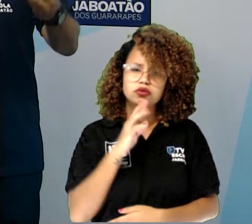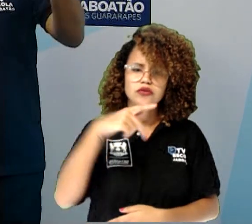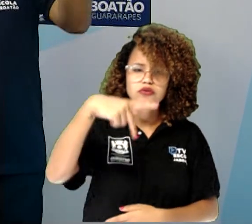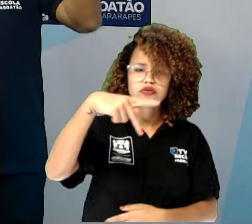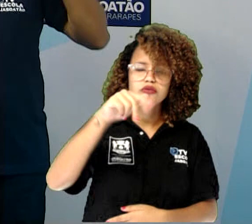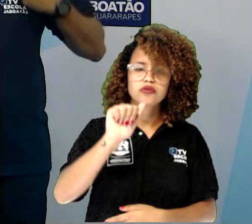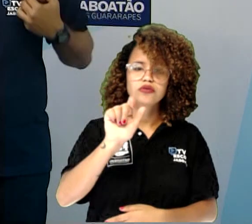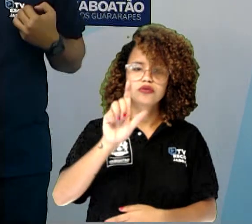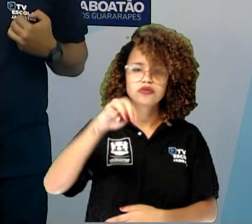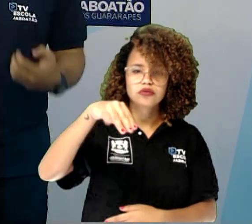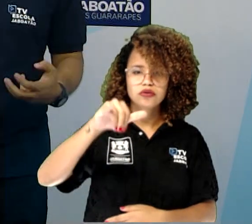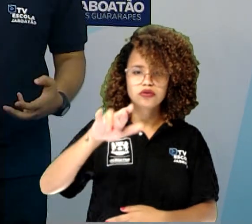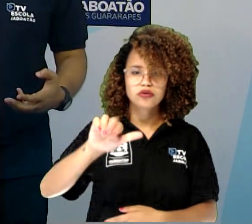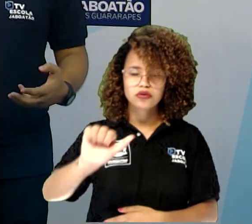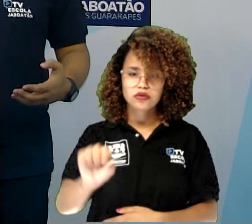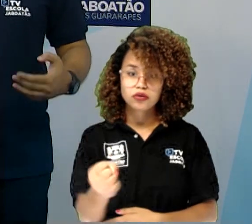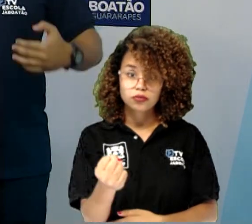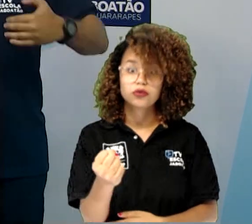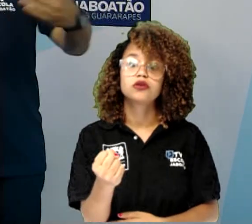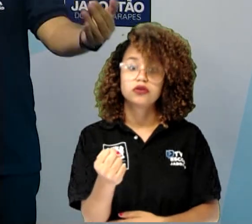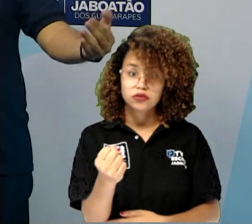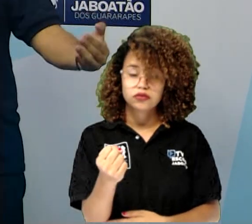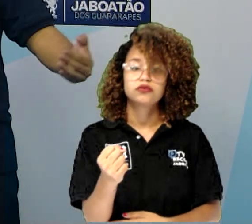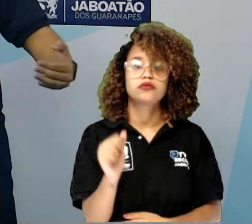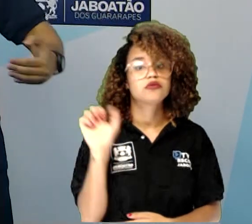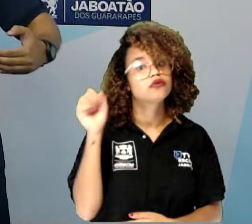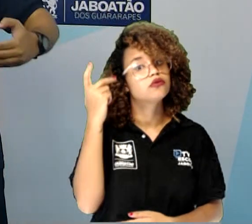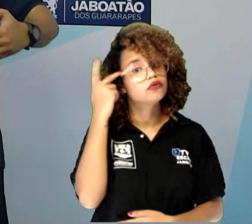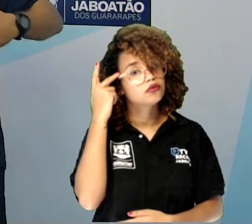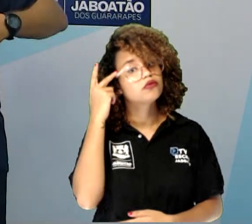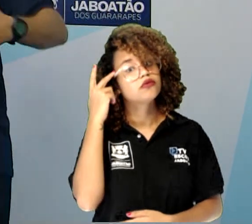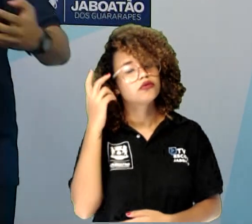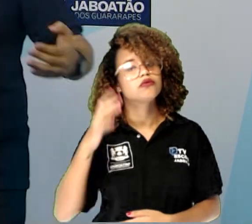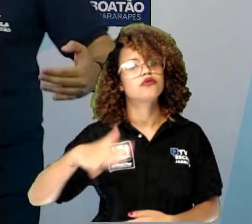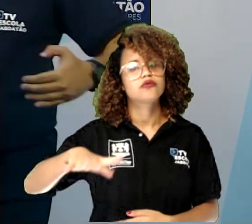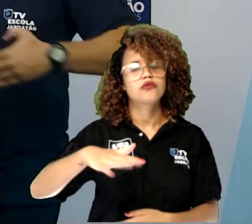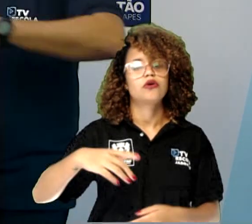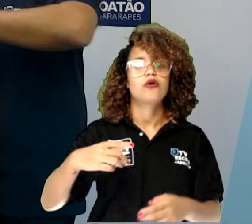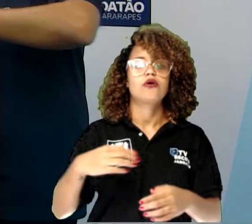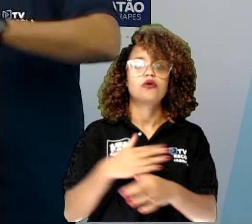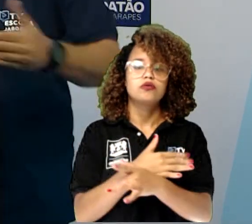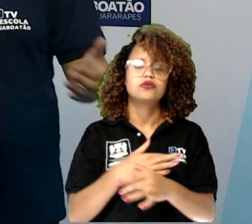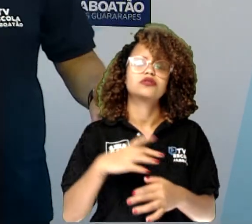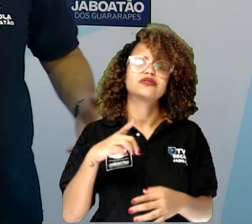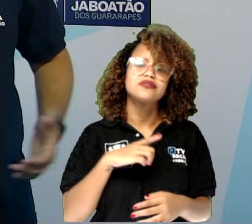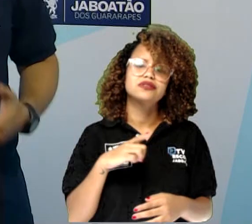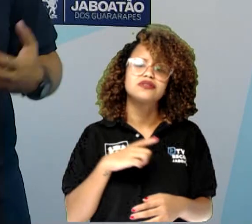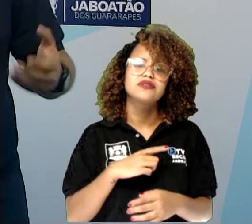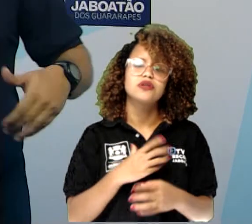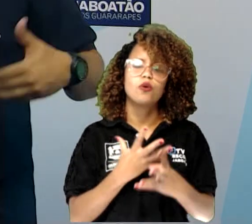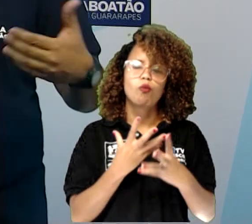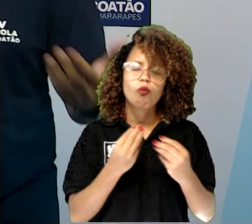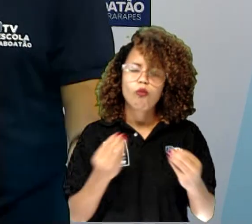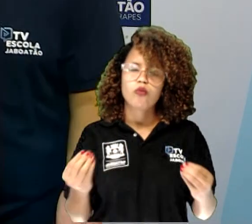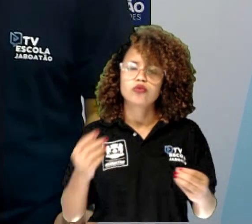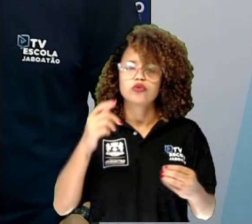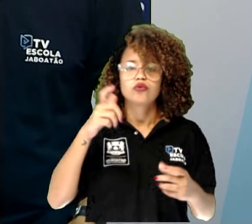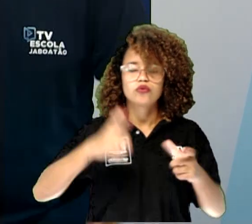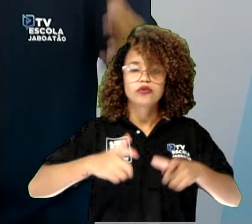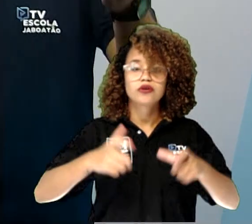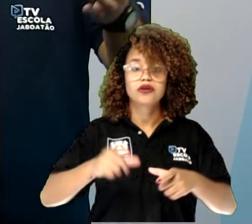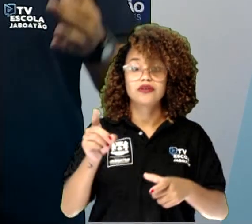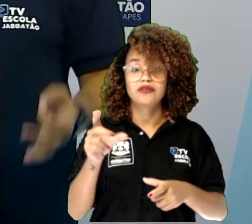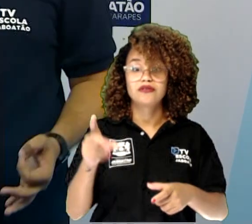o Palestra Itália. São Paulo é uma região, é uma cidade que tem um grande número de pizzarias e restaurantes